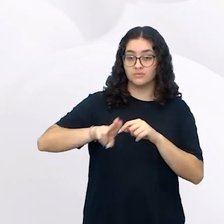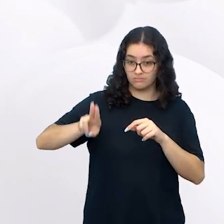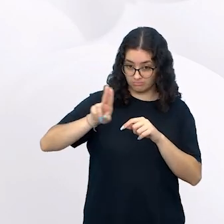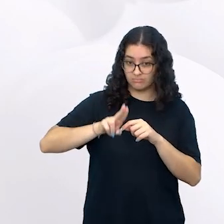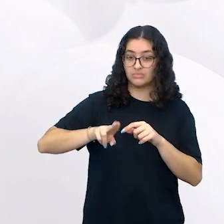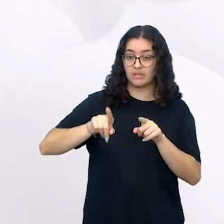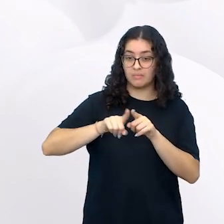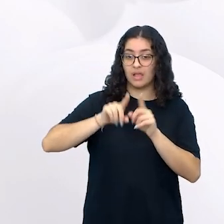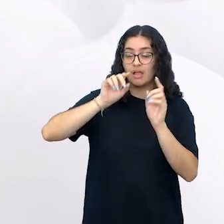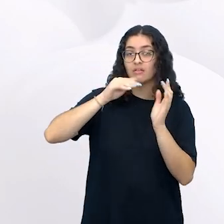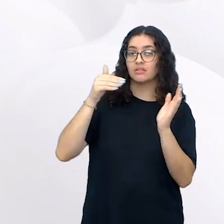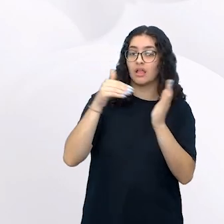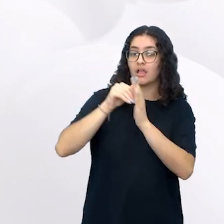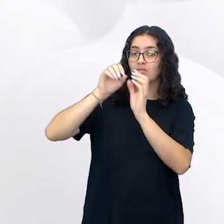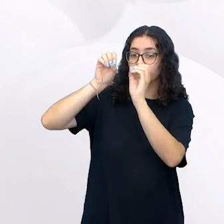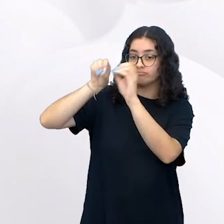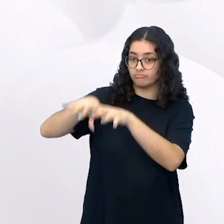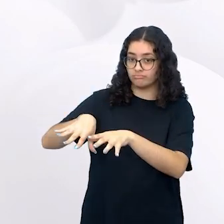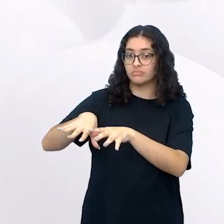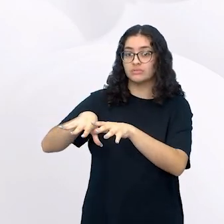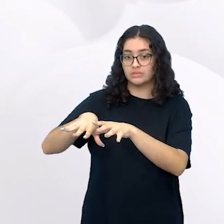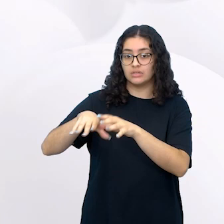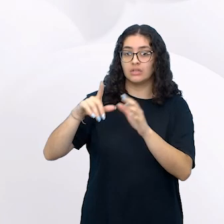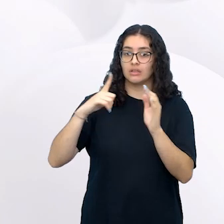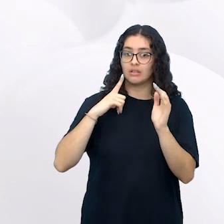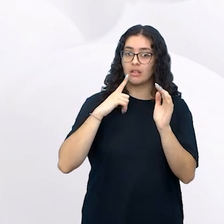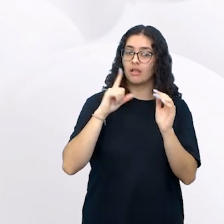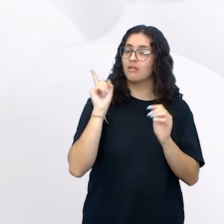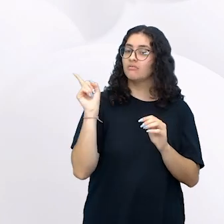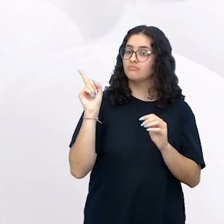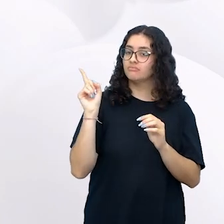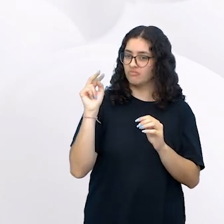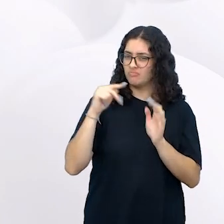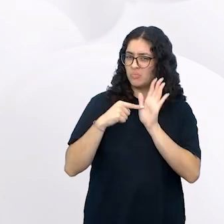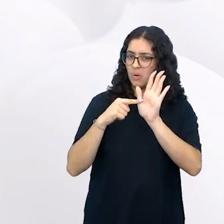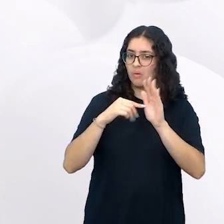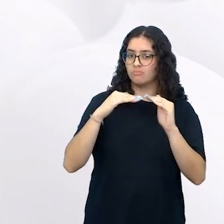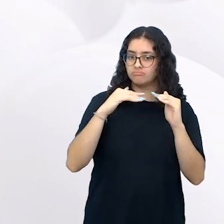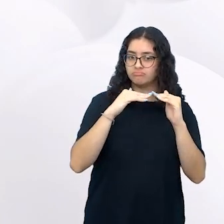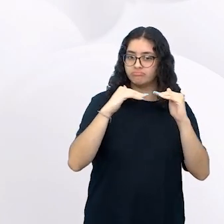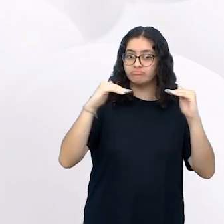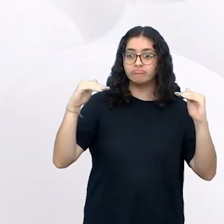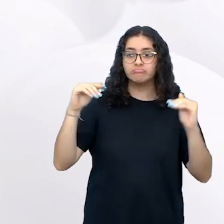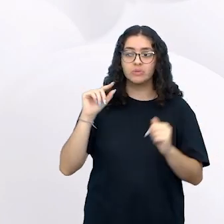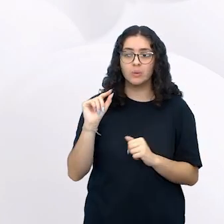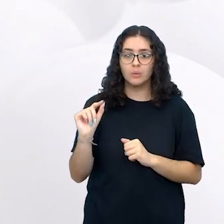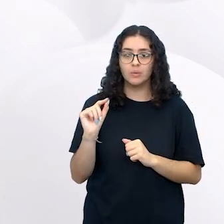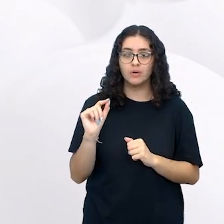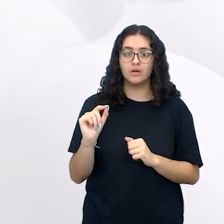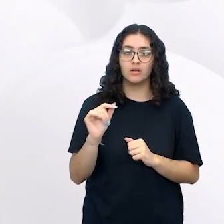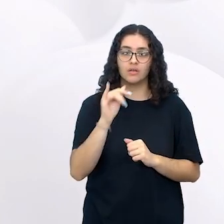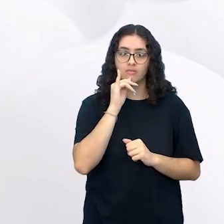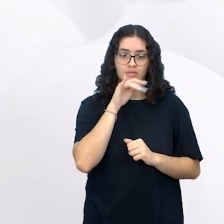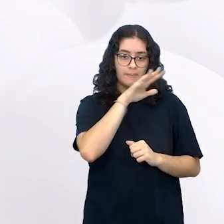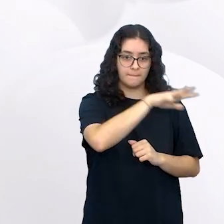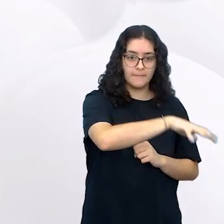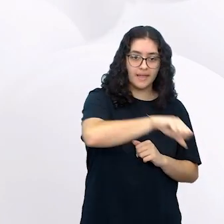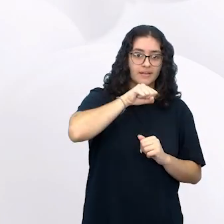o descarte. E isso acontece numa linha onde você claramente extrai e descarta.